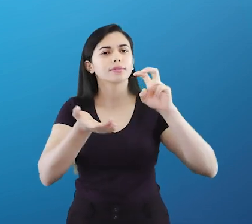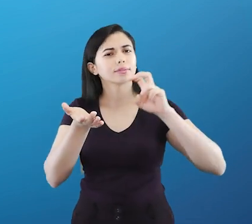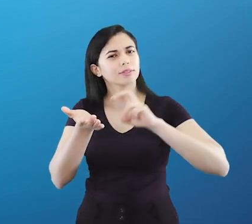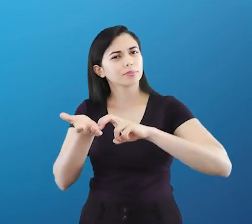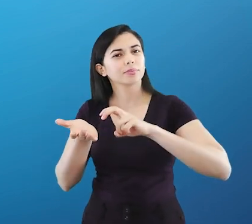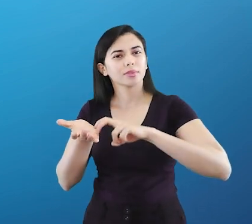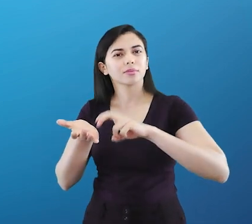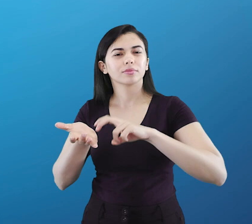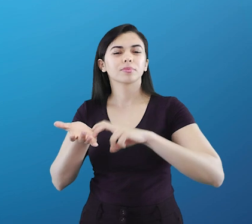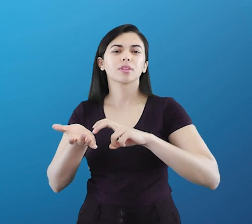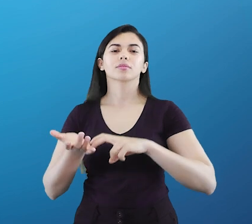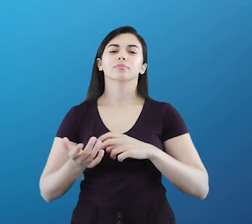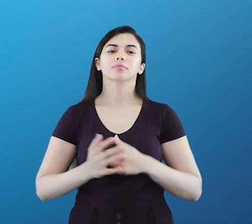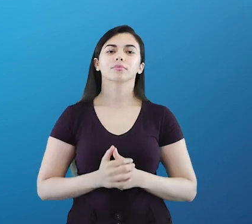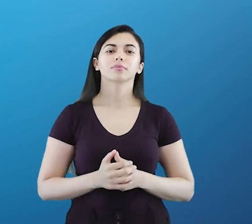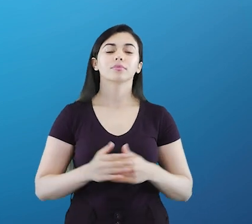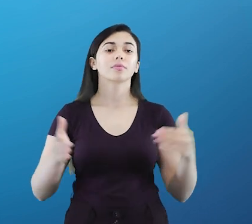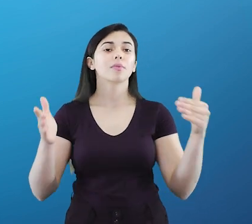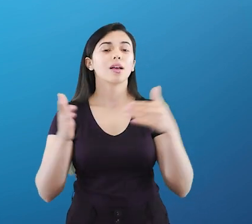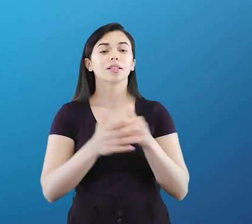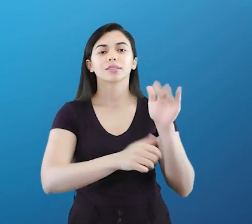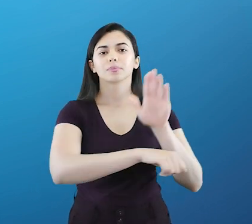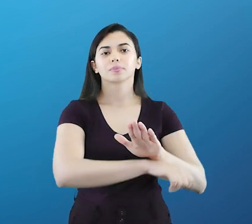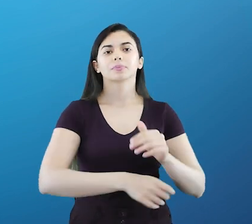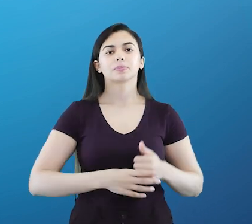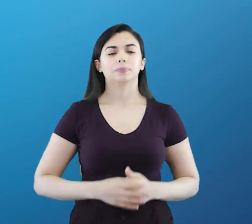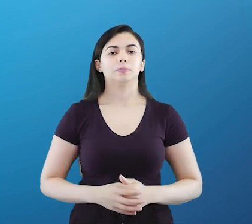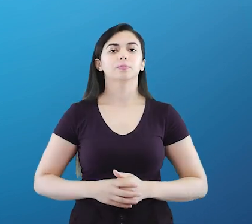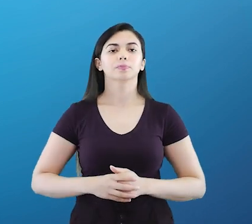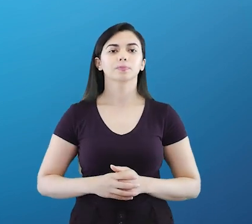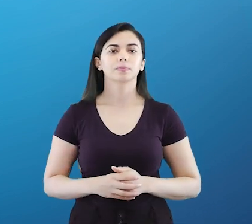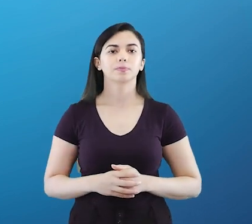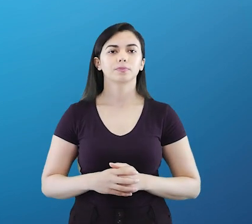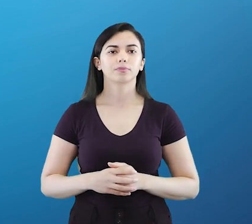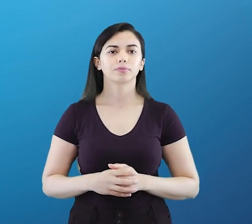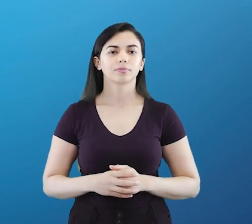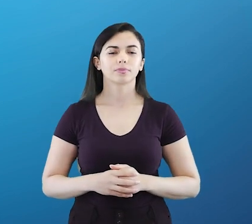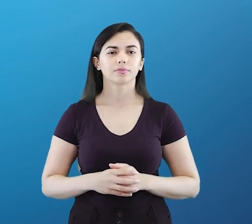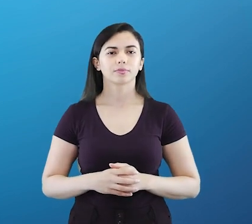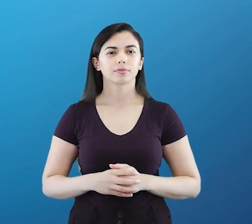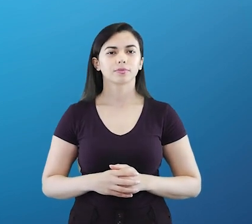principalmente horário da manhã até a parte da tarde.